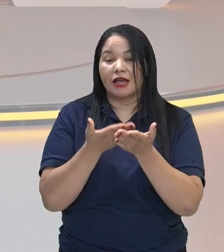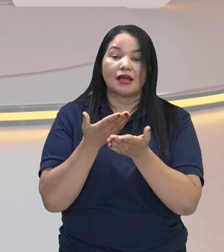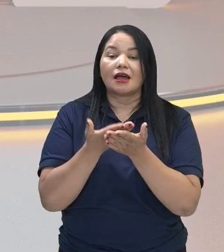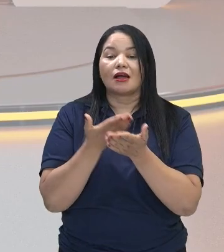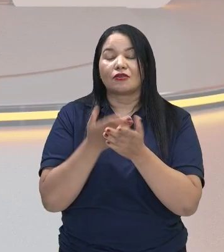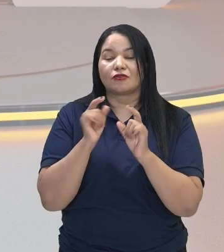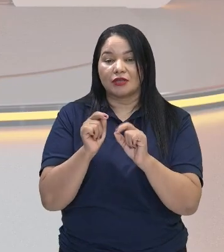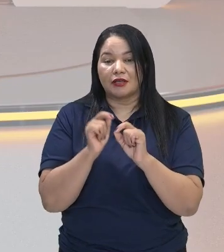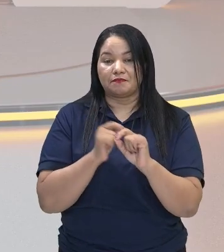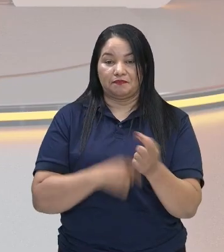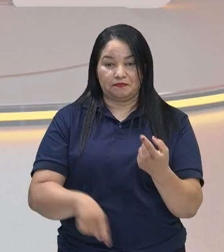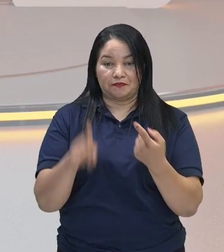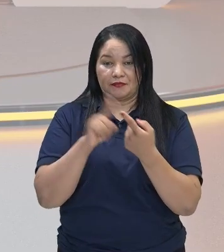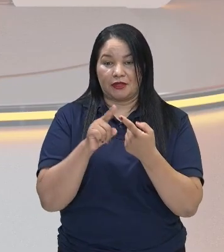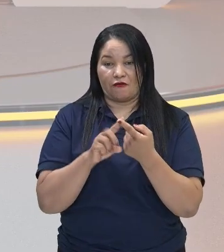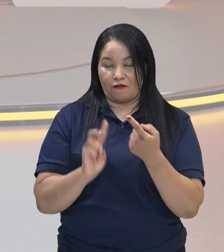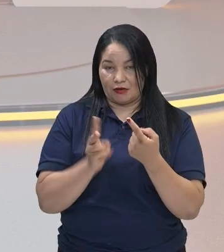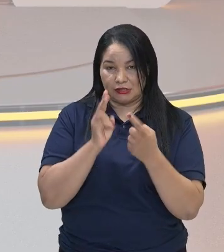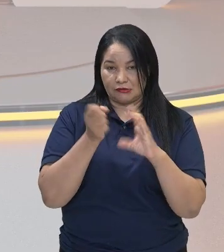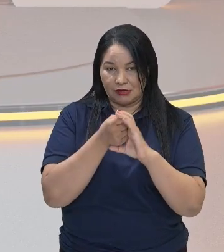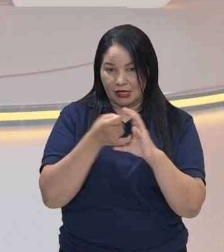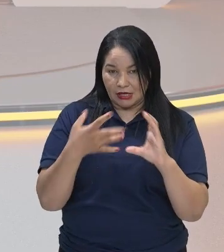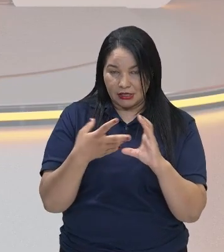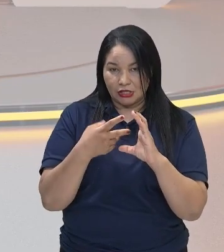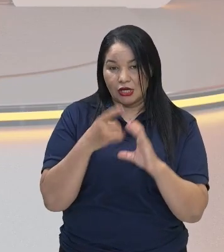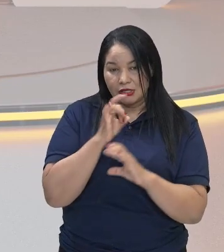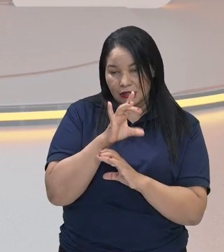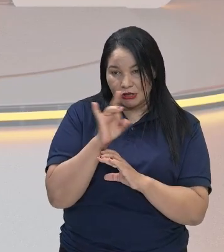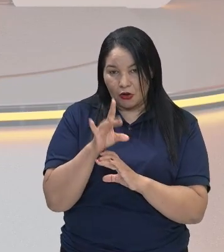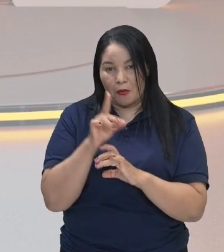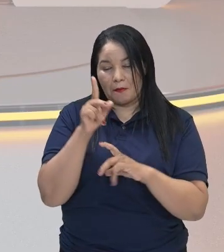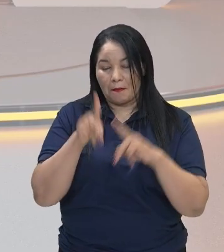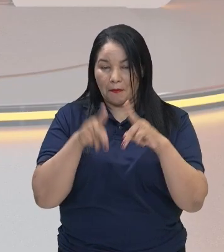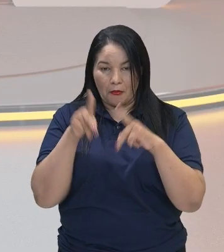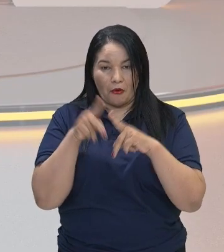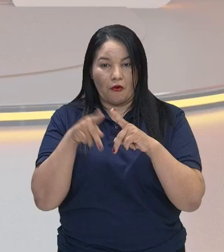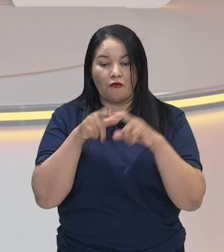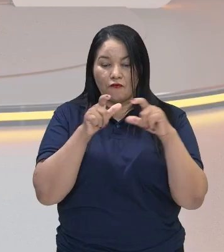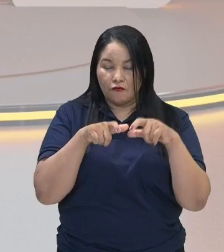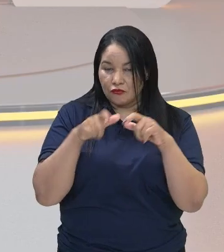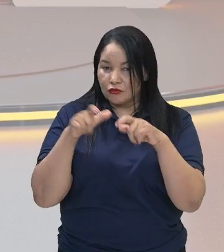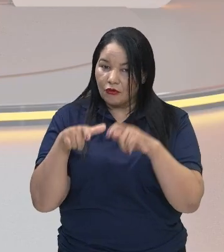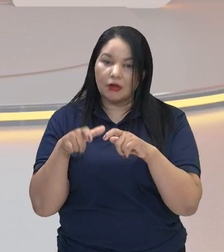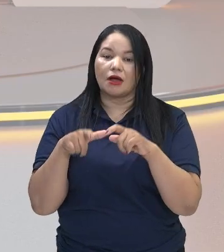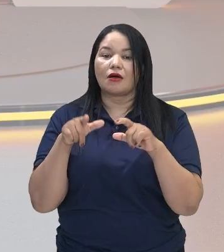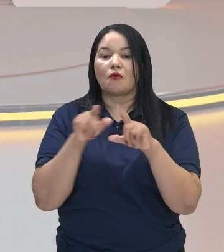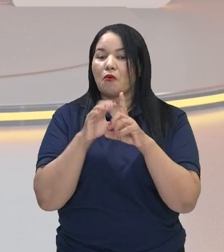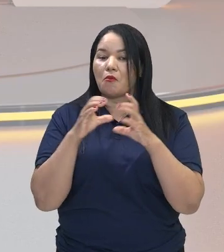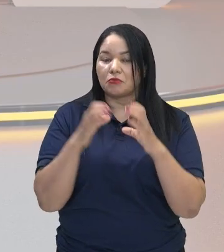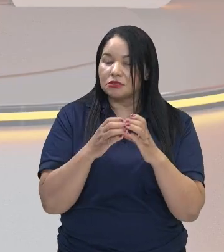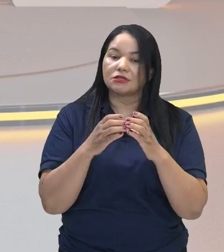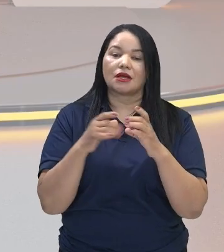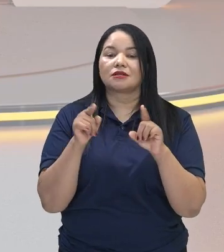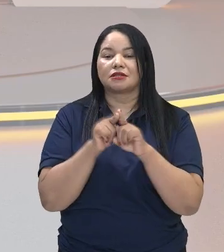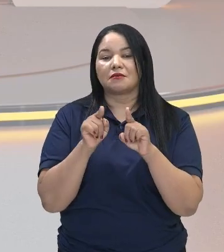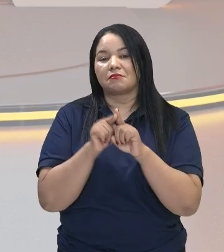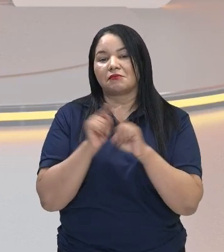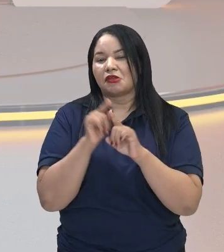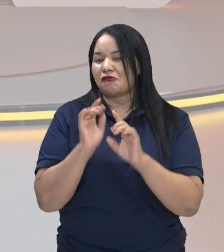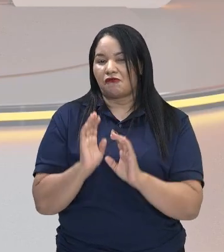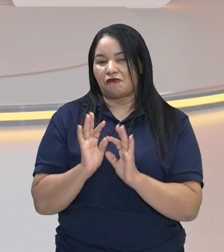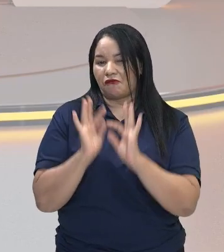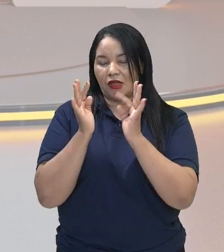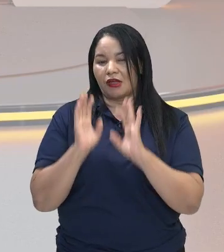valorização das características distintas de cada povo, de cada local, de cada comunidade, festivais